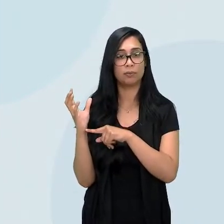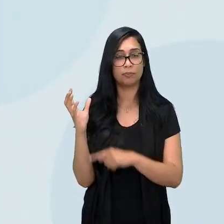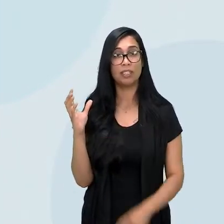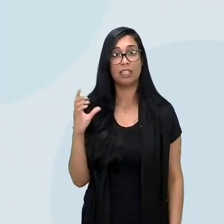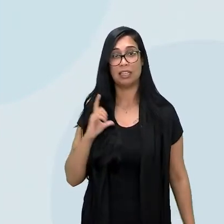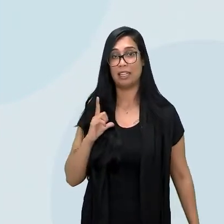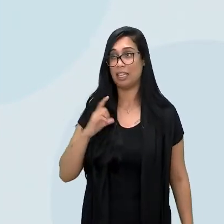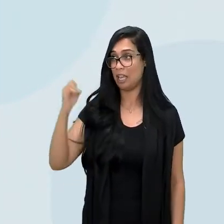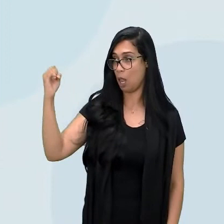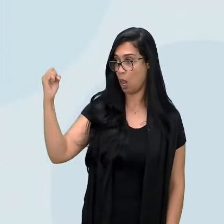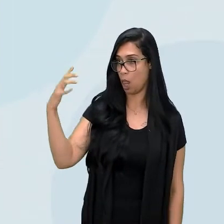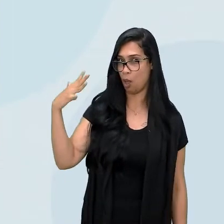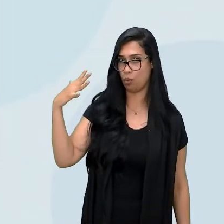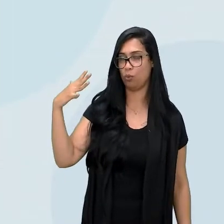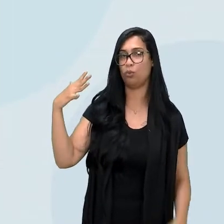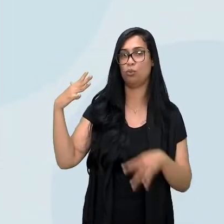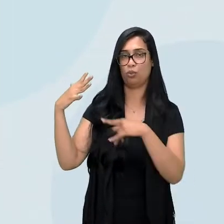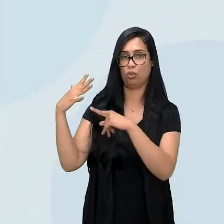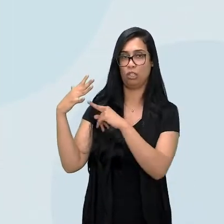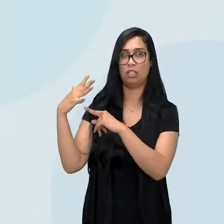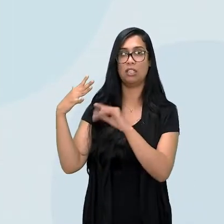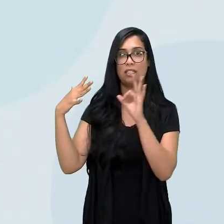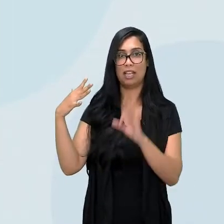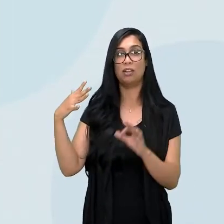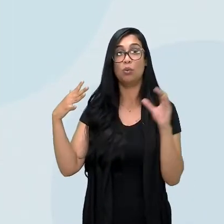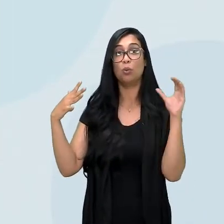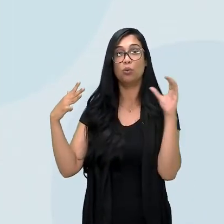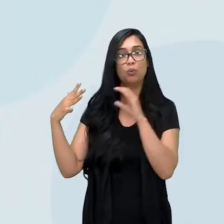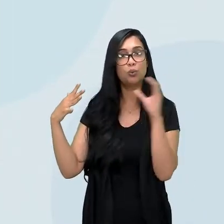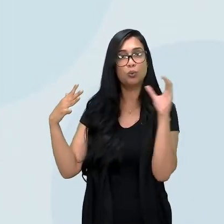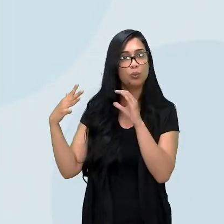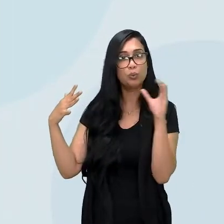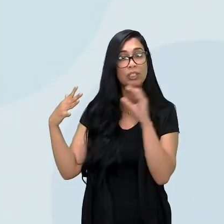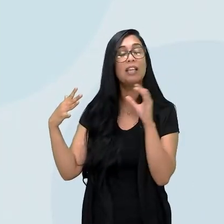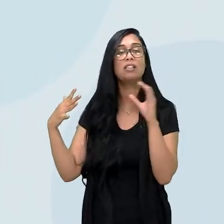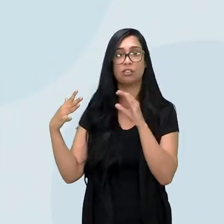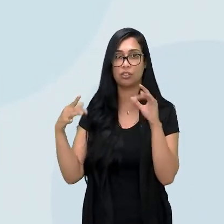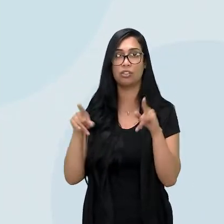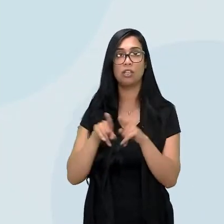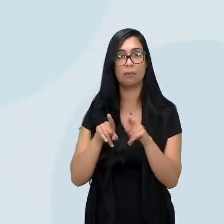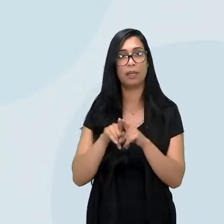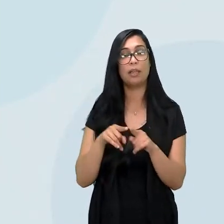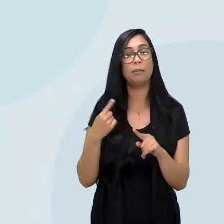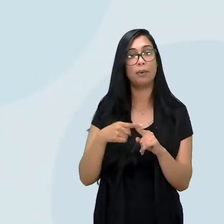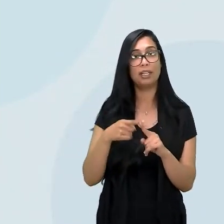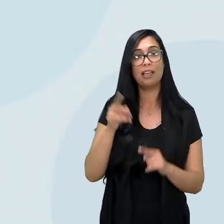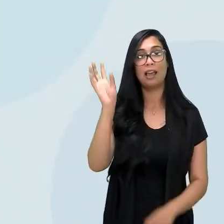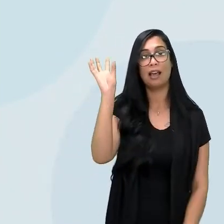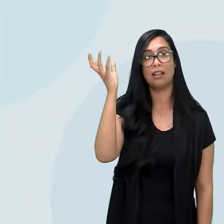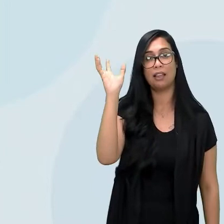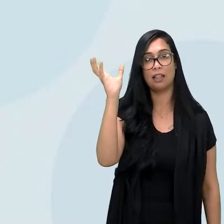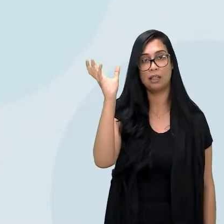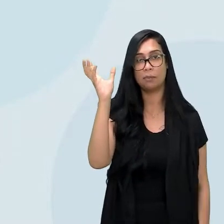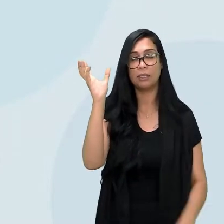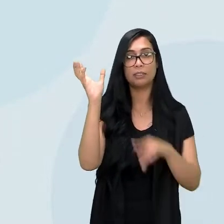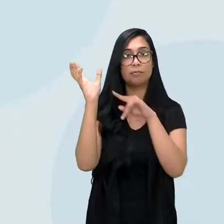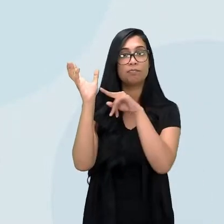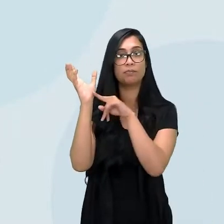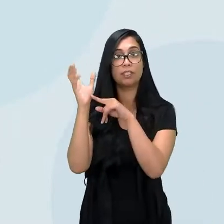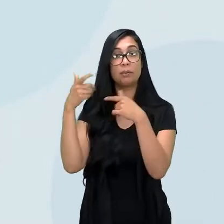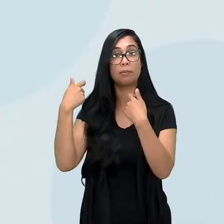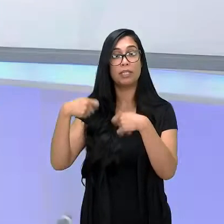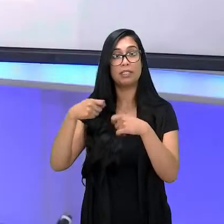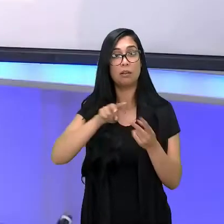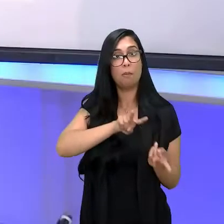luz que o elétron emite, ele gera muito calor. Só que se a gente pensar que a lâmpada ela é feita para criar, né, para transformar